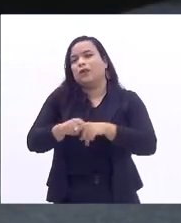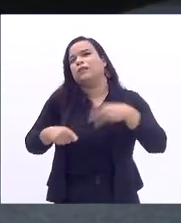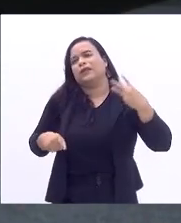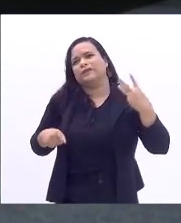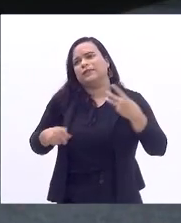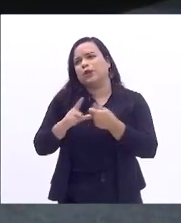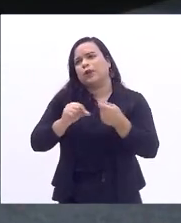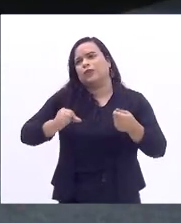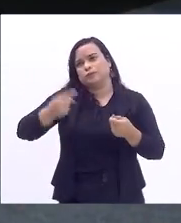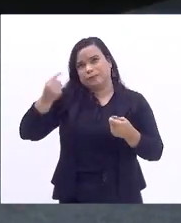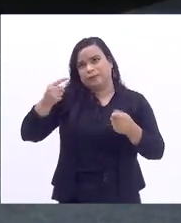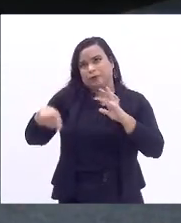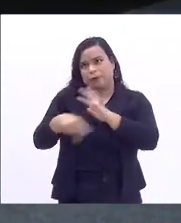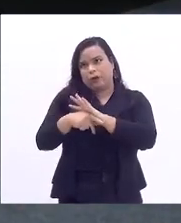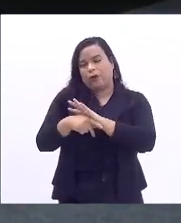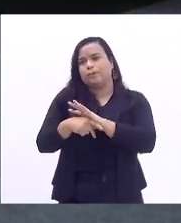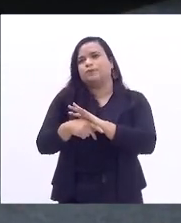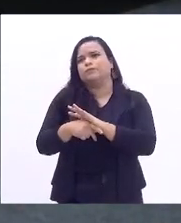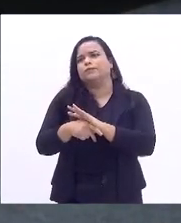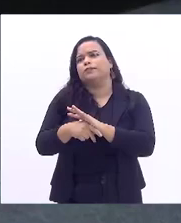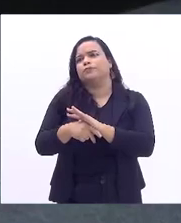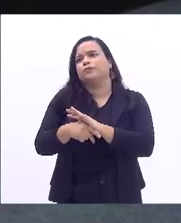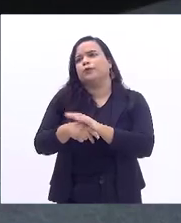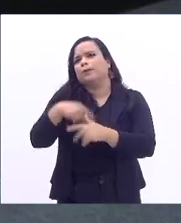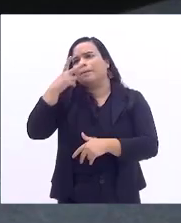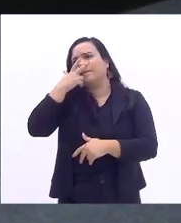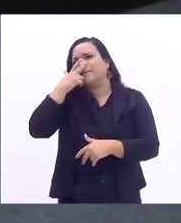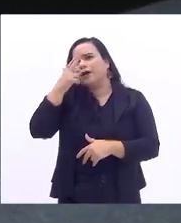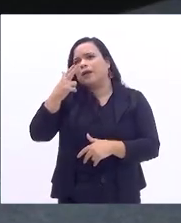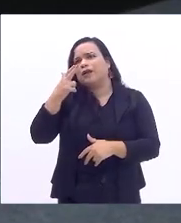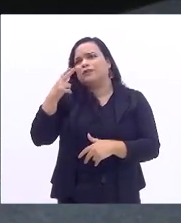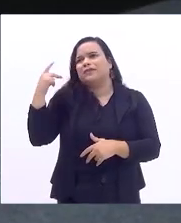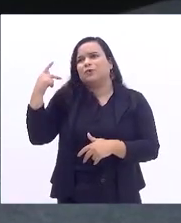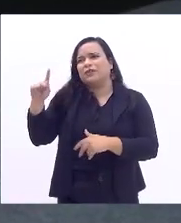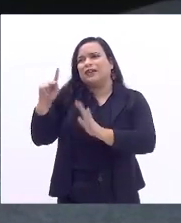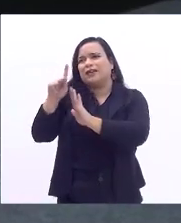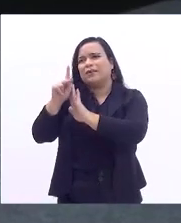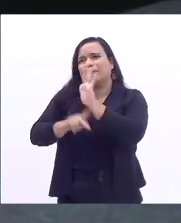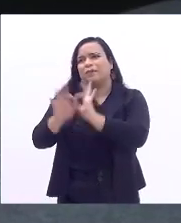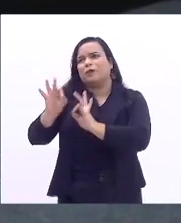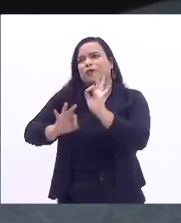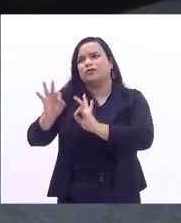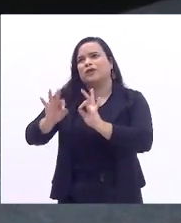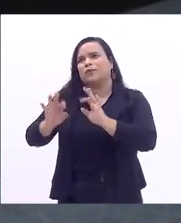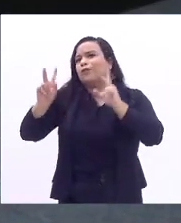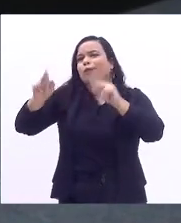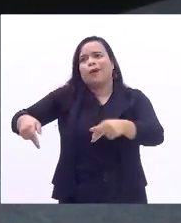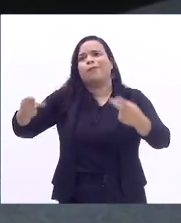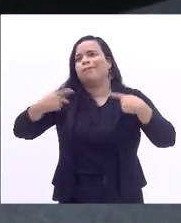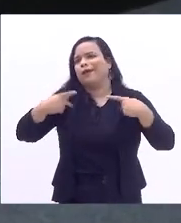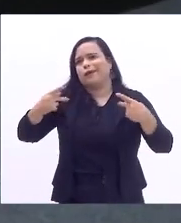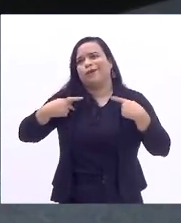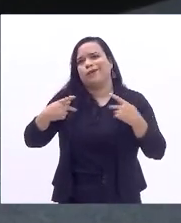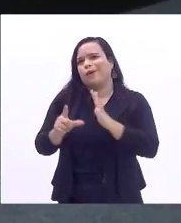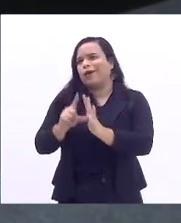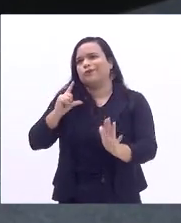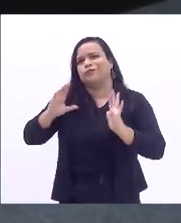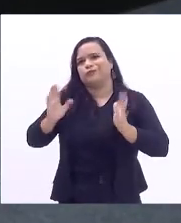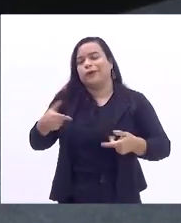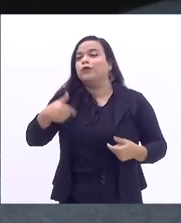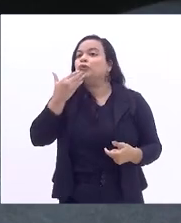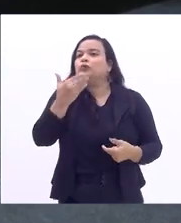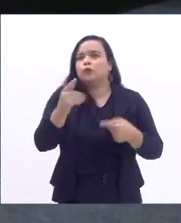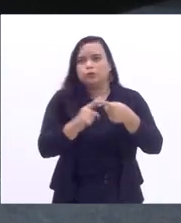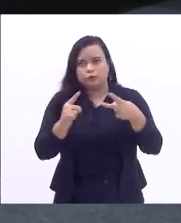do artigo 1º que aí torna o projeto dele o meu que já tem anteriormente então eu solicitei